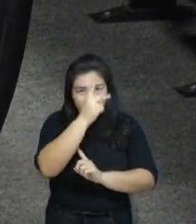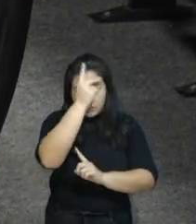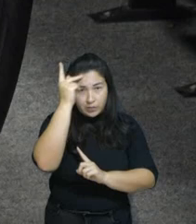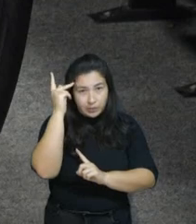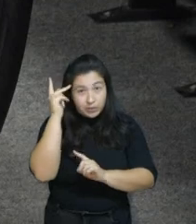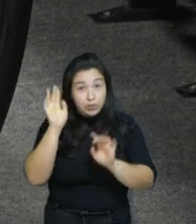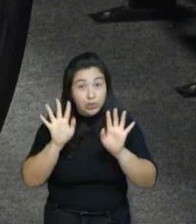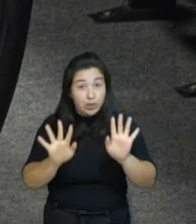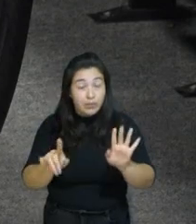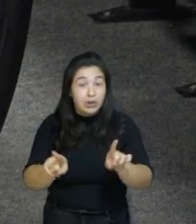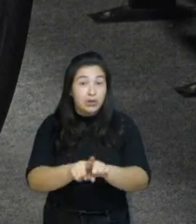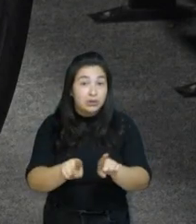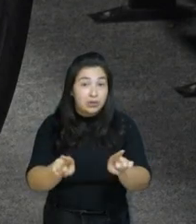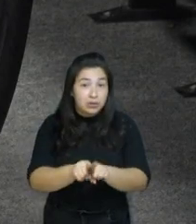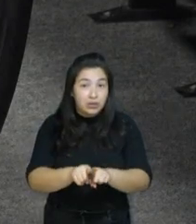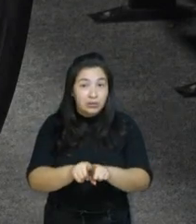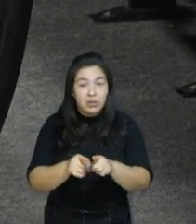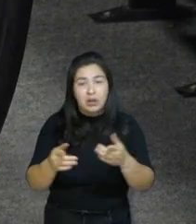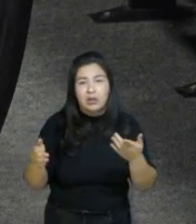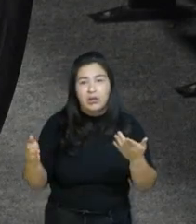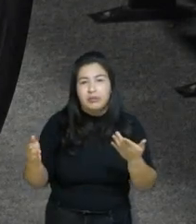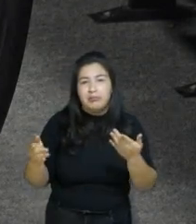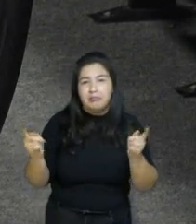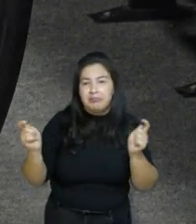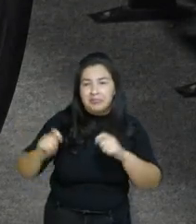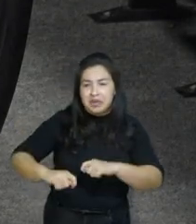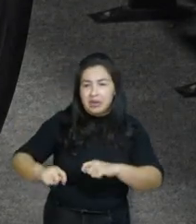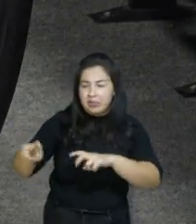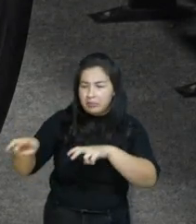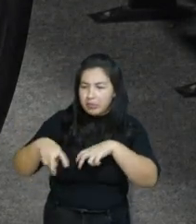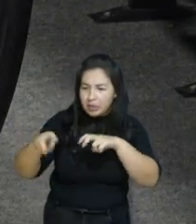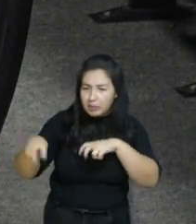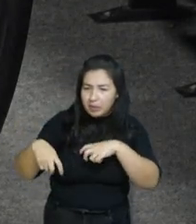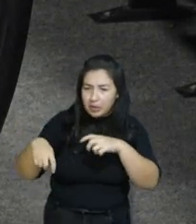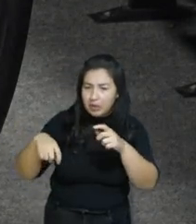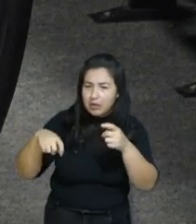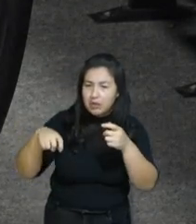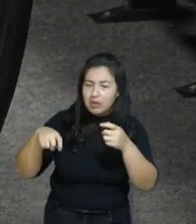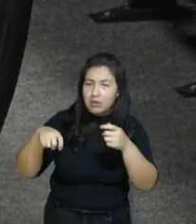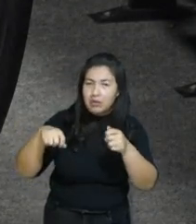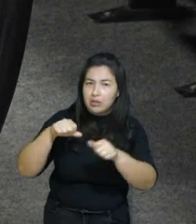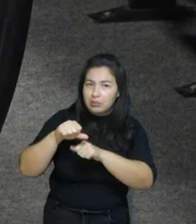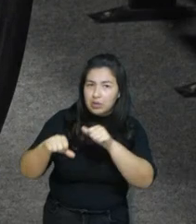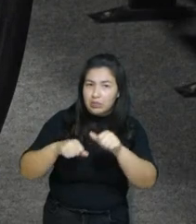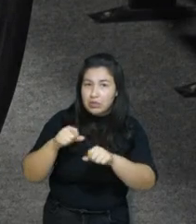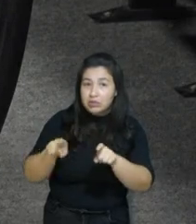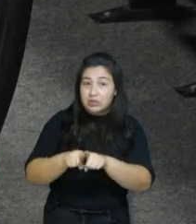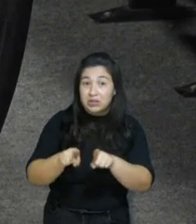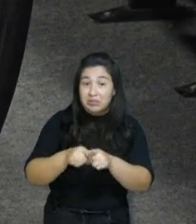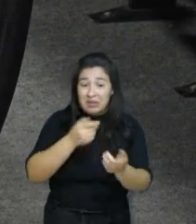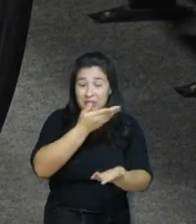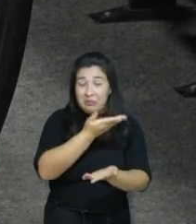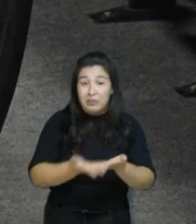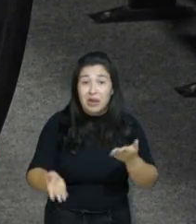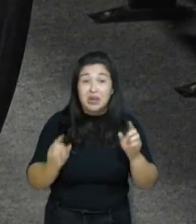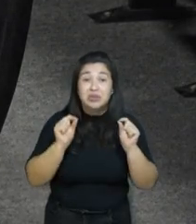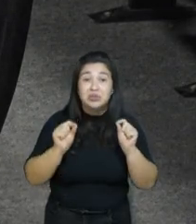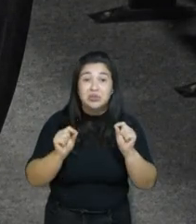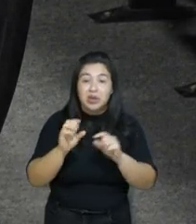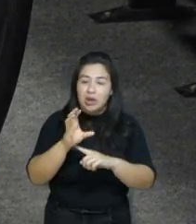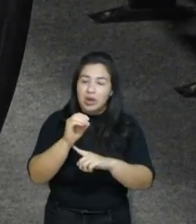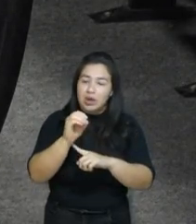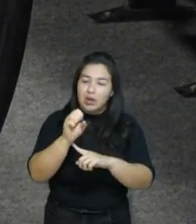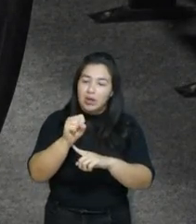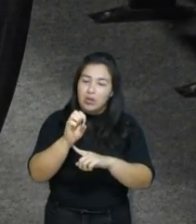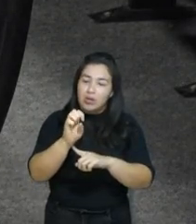pessoas, mas também algumas atividades, não só a agrícola, mas a maricultura. Aqui a gente tem uma perda de ostra gigantesca